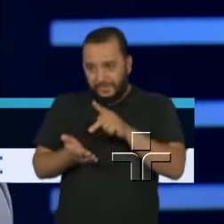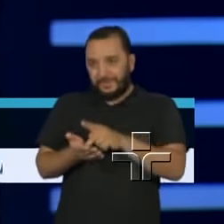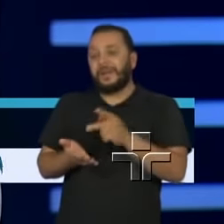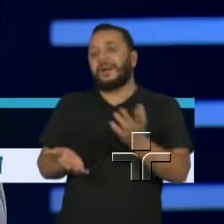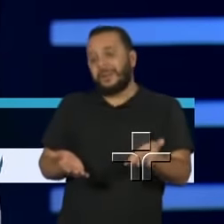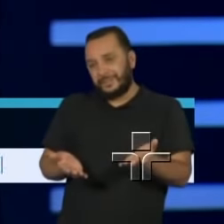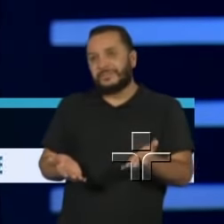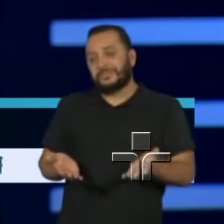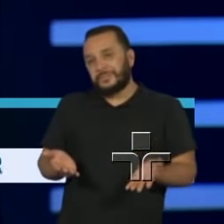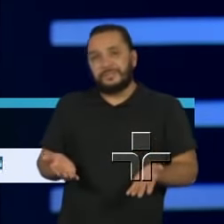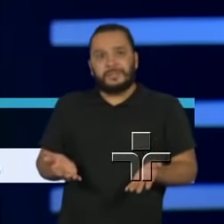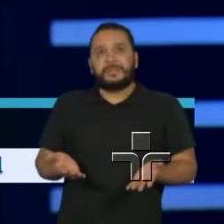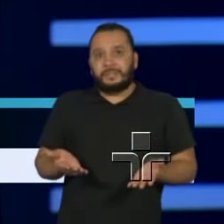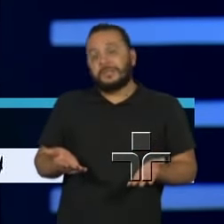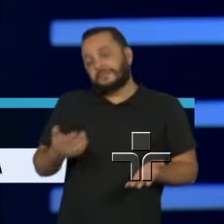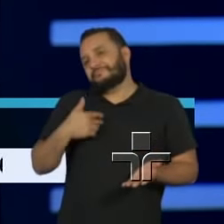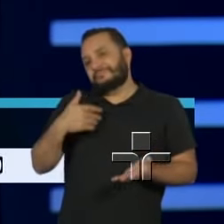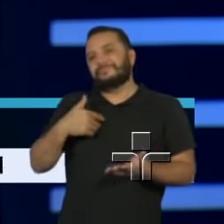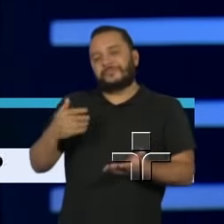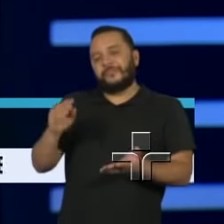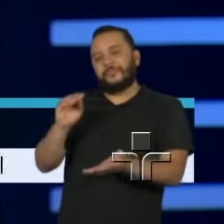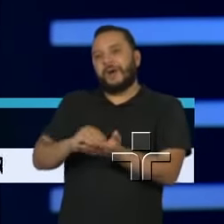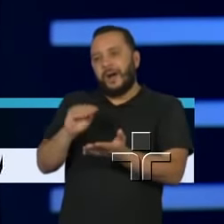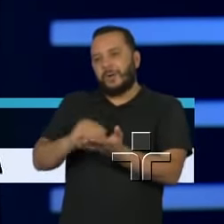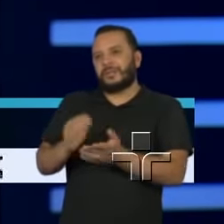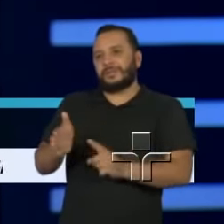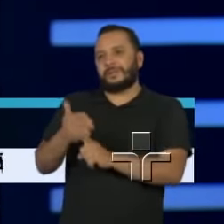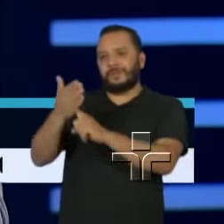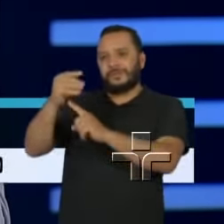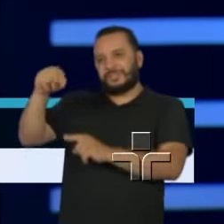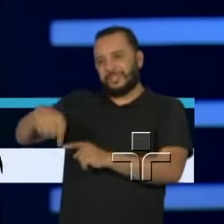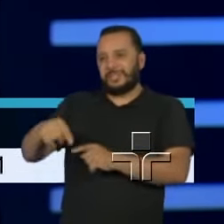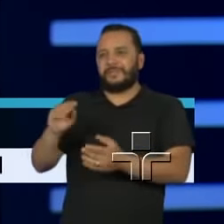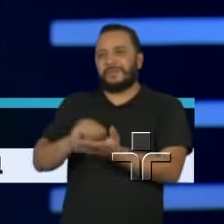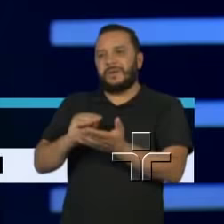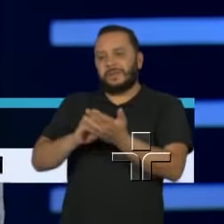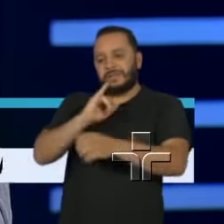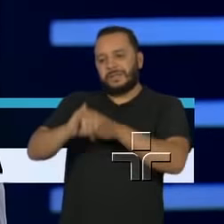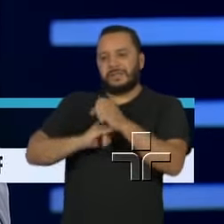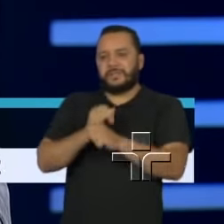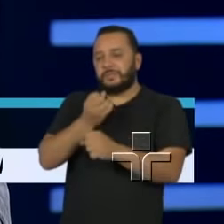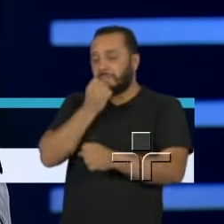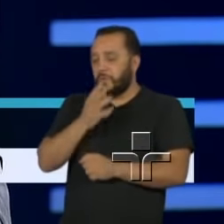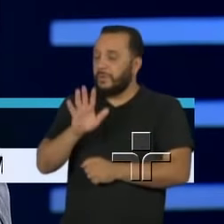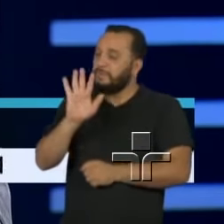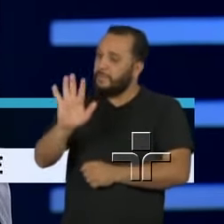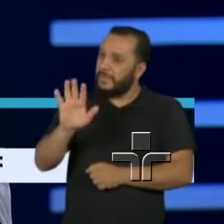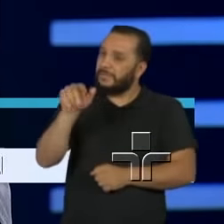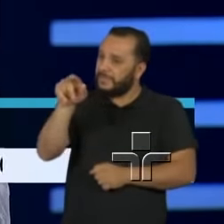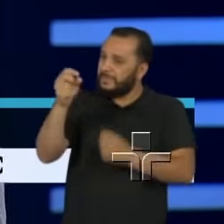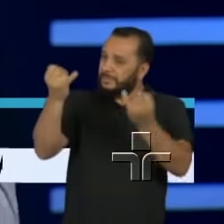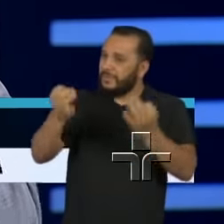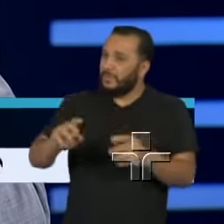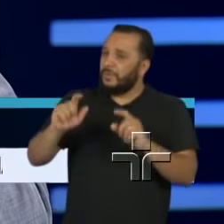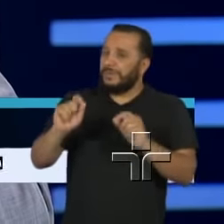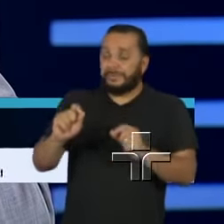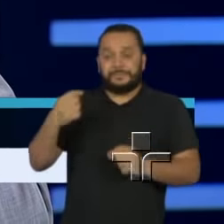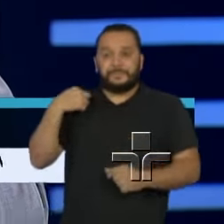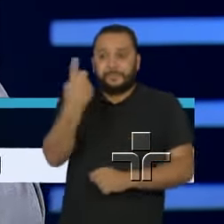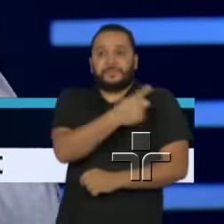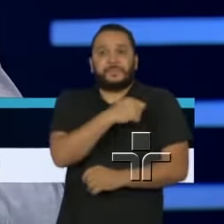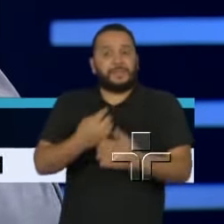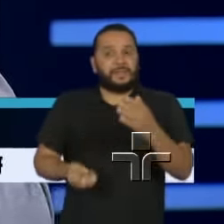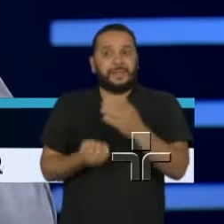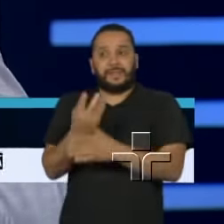nosso problema é 5G, uma infraestrutura. Mas eu acho que tem uma dimensão que vem de encontro à sua questão, que é o seguinte, olha, nós criamos